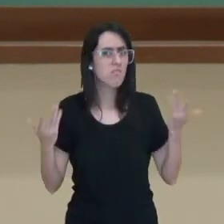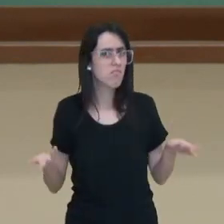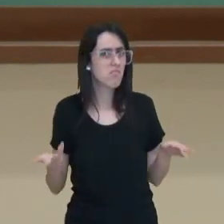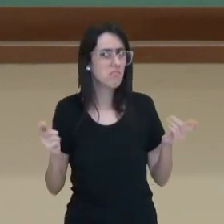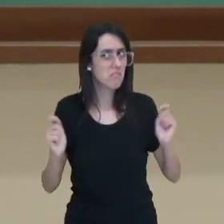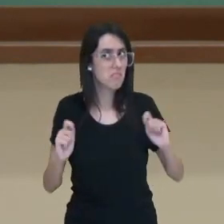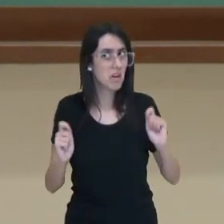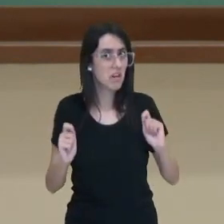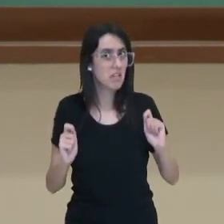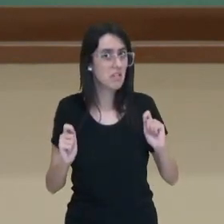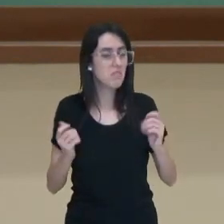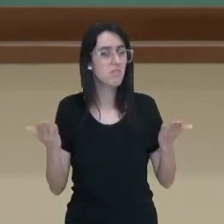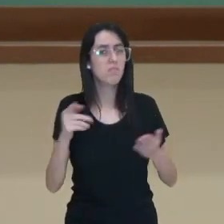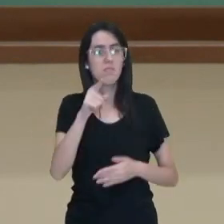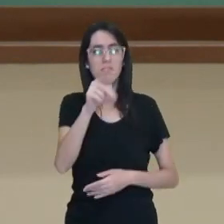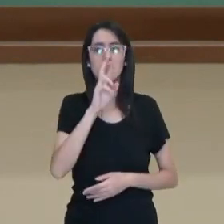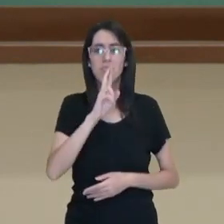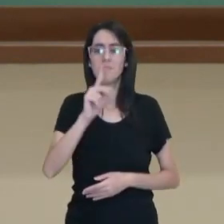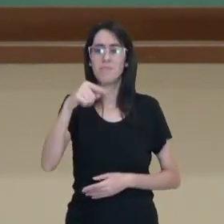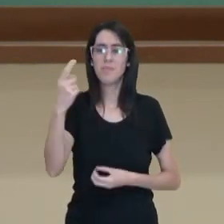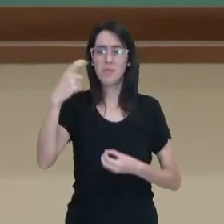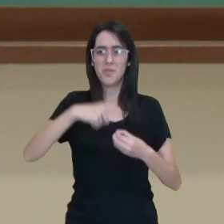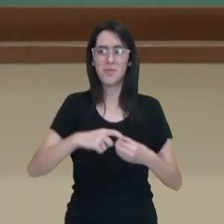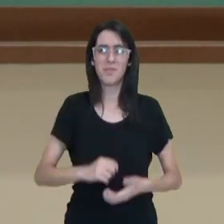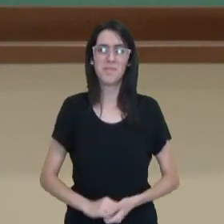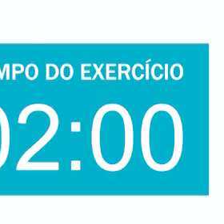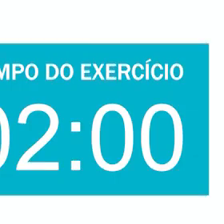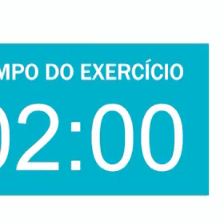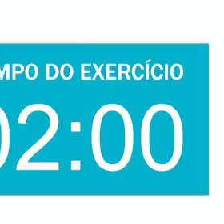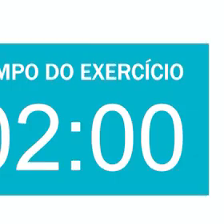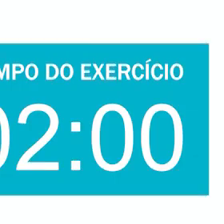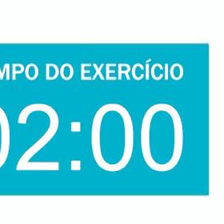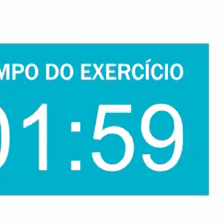o vírus? Pensa um pouquinho e eu já volto com a resposta.